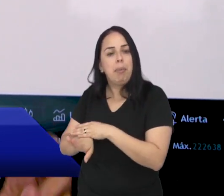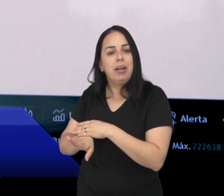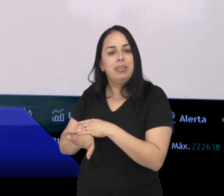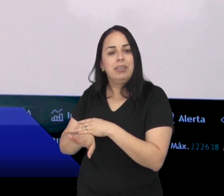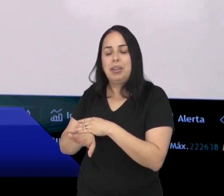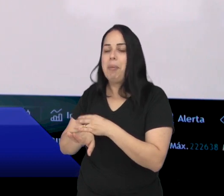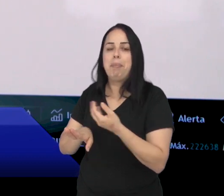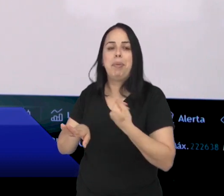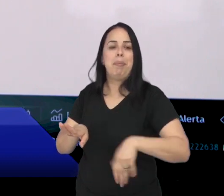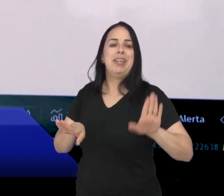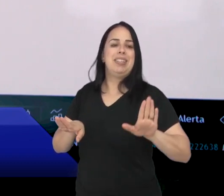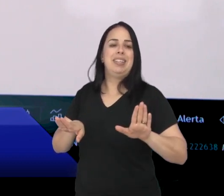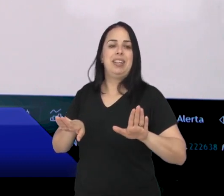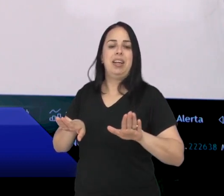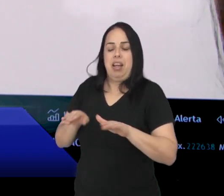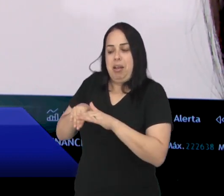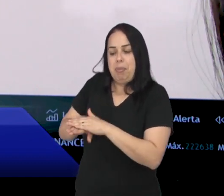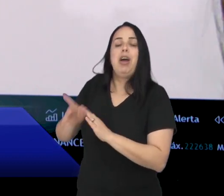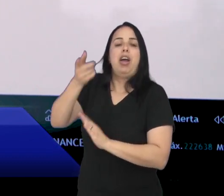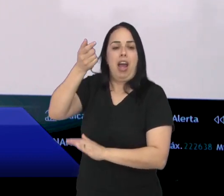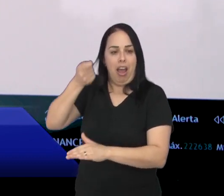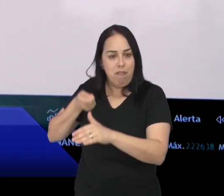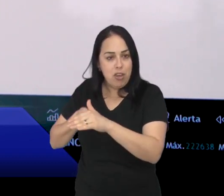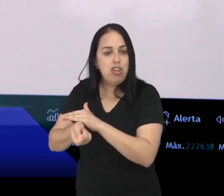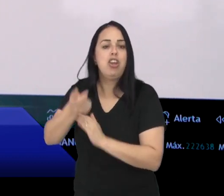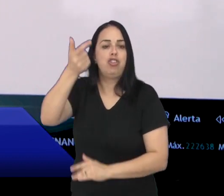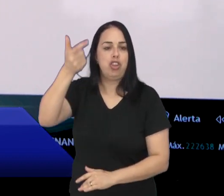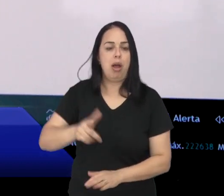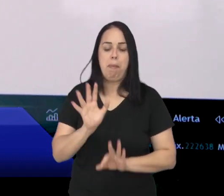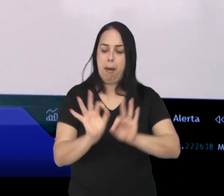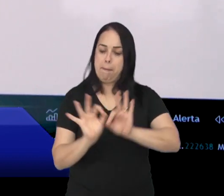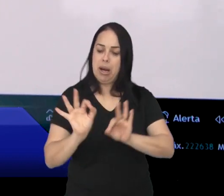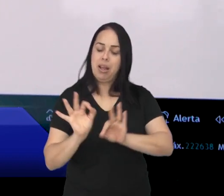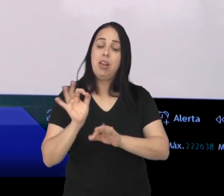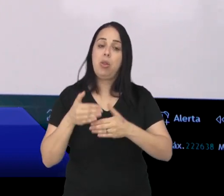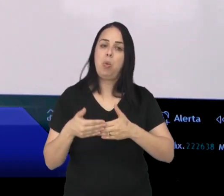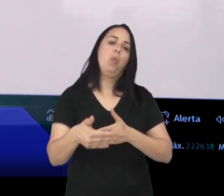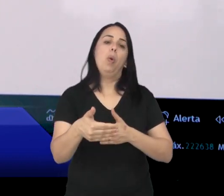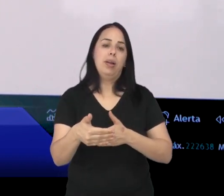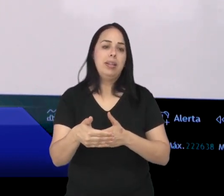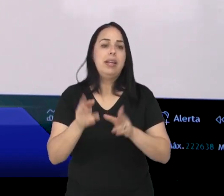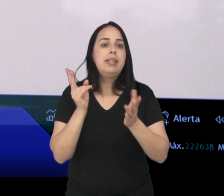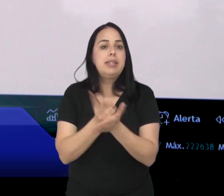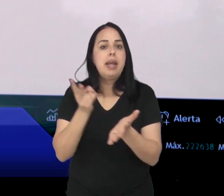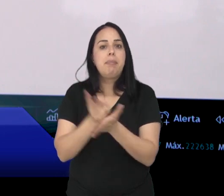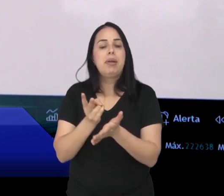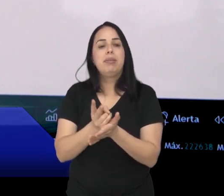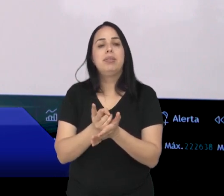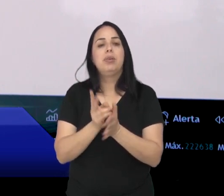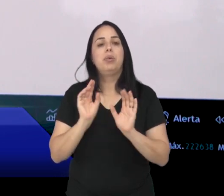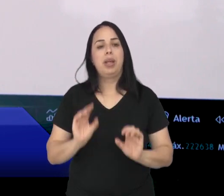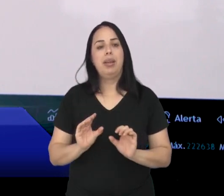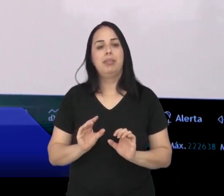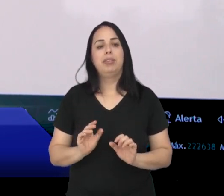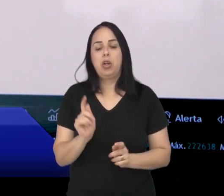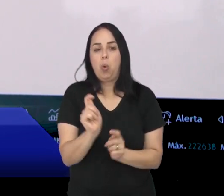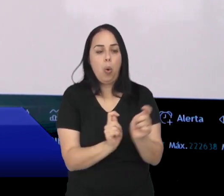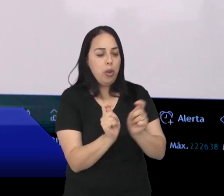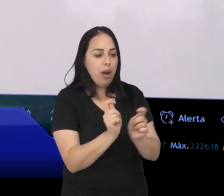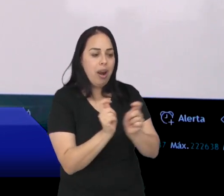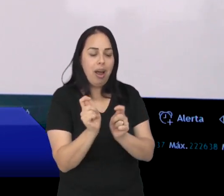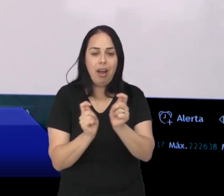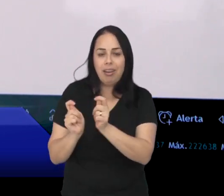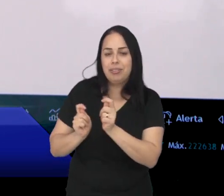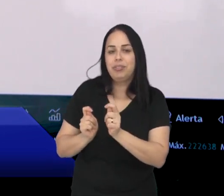entre aspas, não precisa. Se não precisa, eu vou investir novamente já para fazer um planejamento durante o ano. E sempre alinhar o que eu chamo de CIF, que é